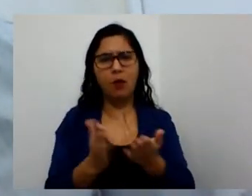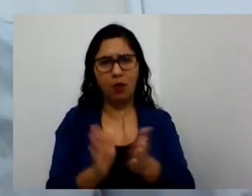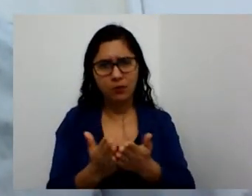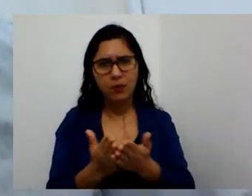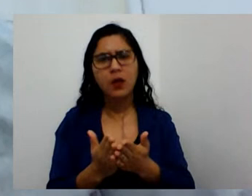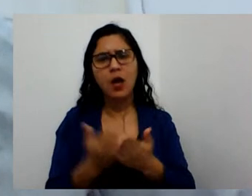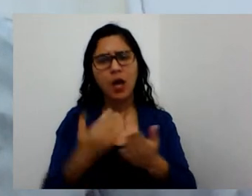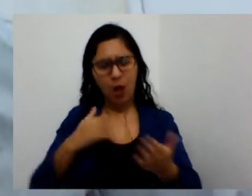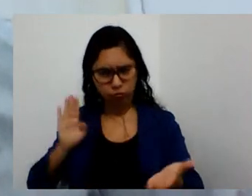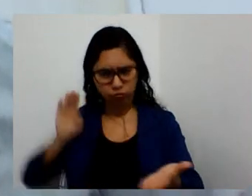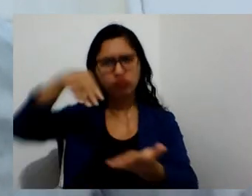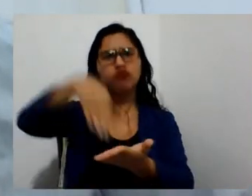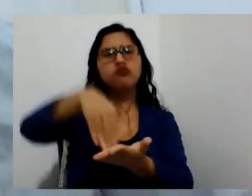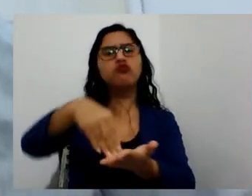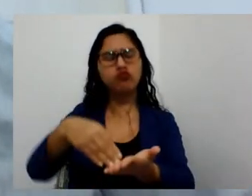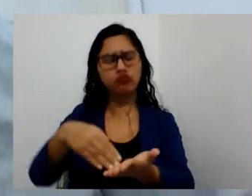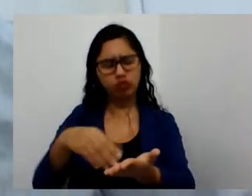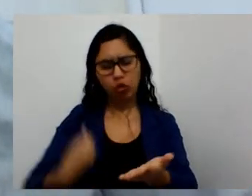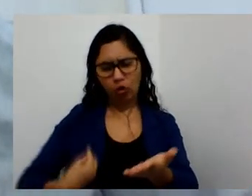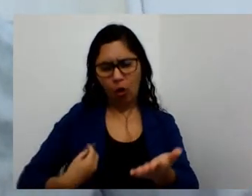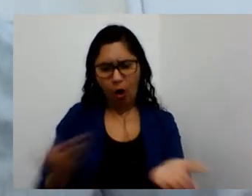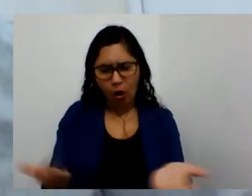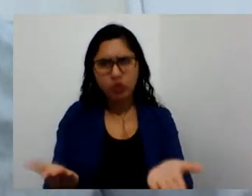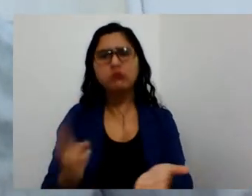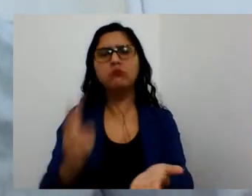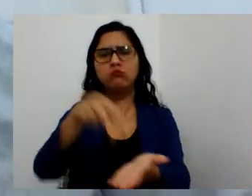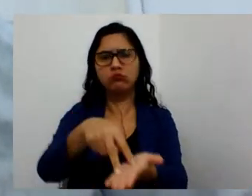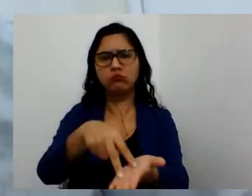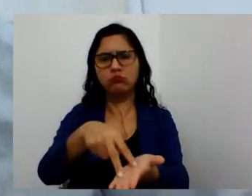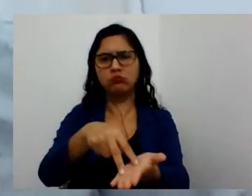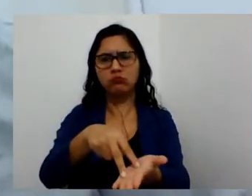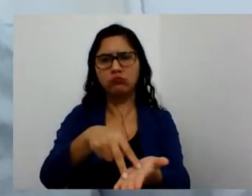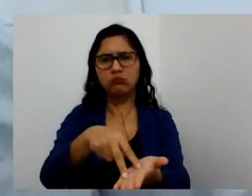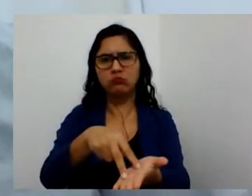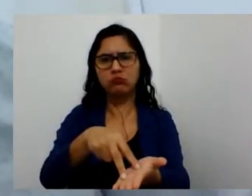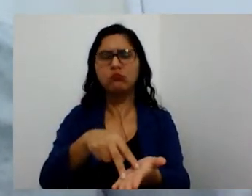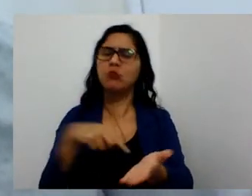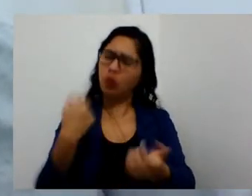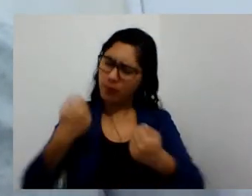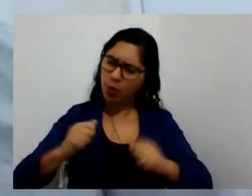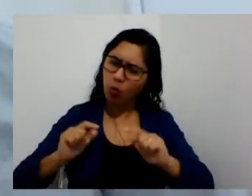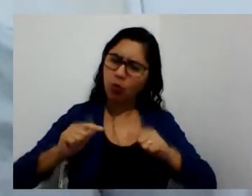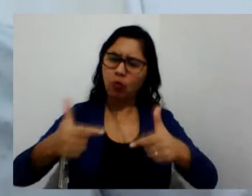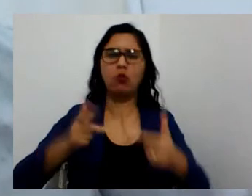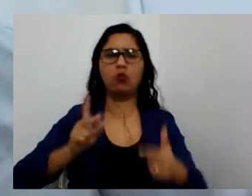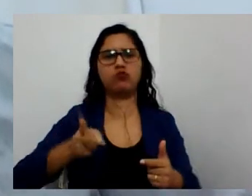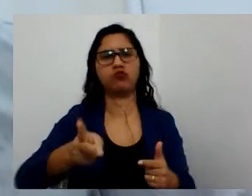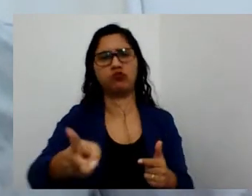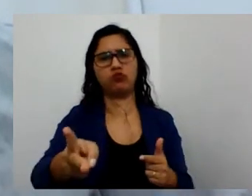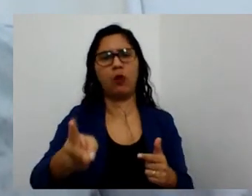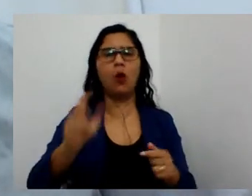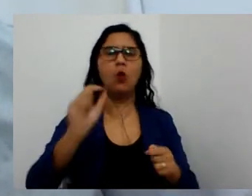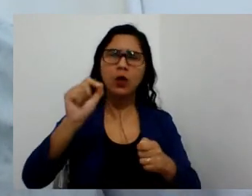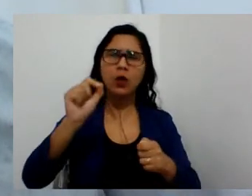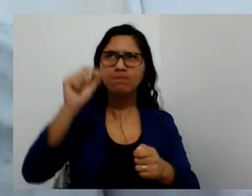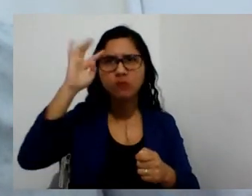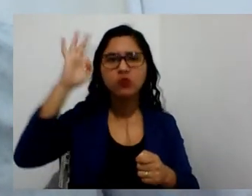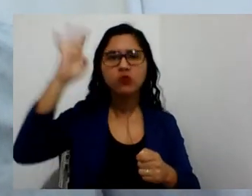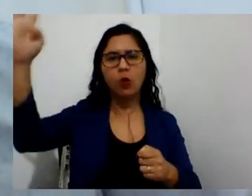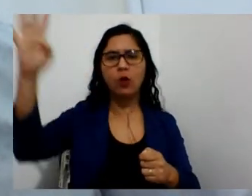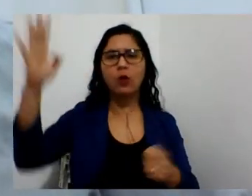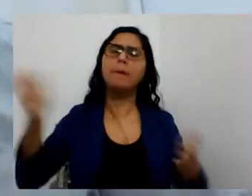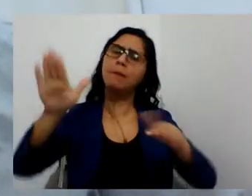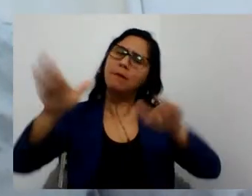aqui estou, nessa posição. Continuarmos lutando por aquilo que nós acreditamos e sonhamos. Eu convoco a